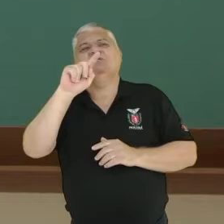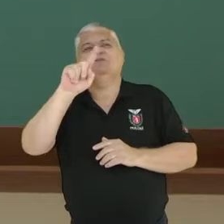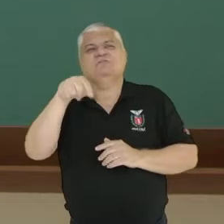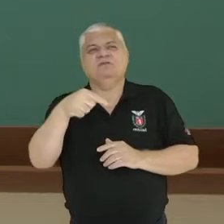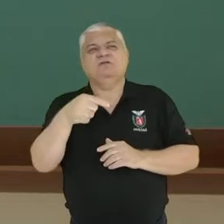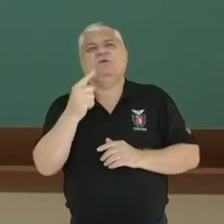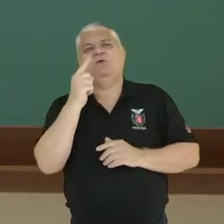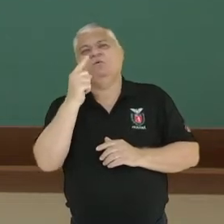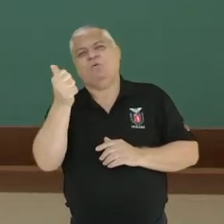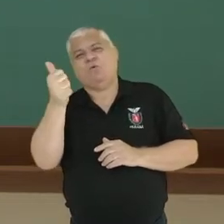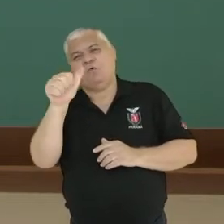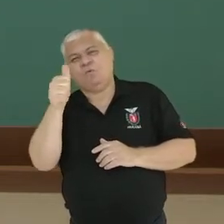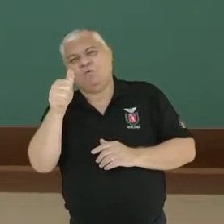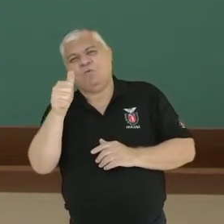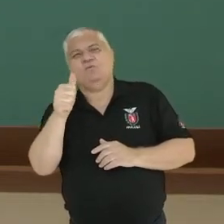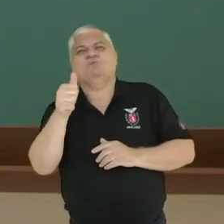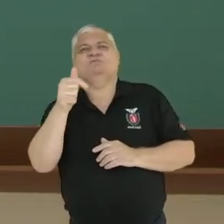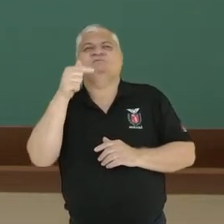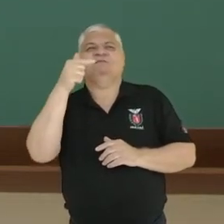é igual a